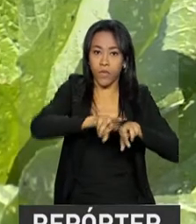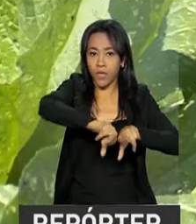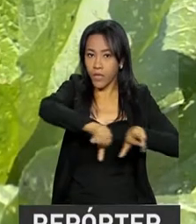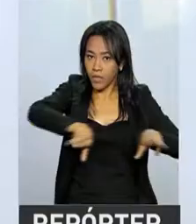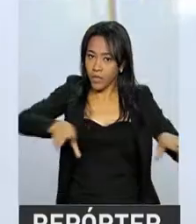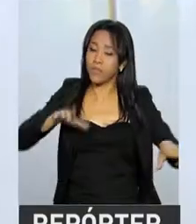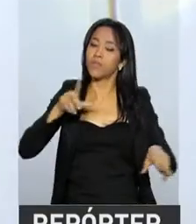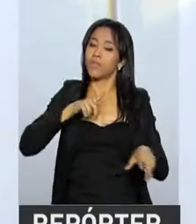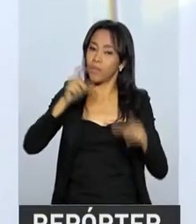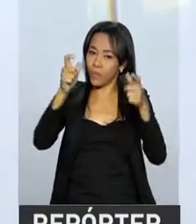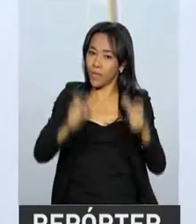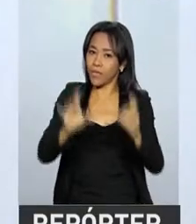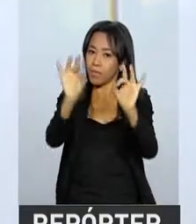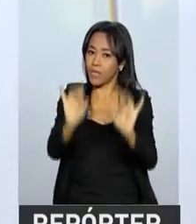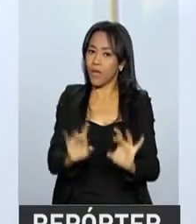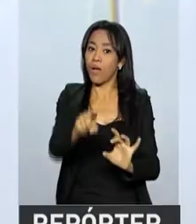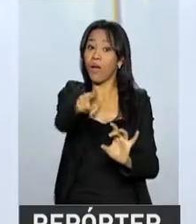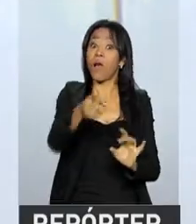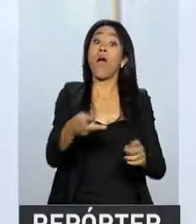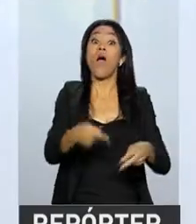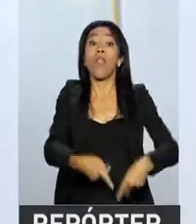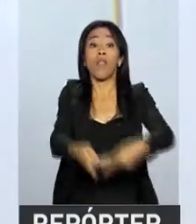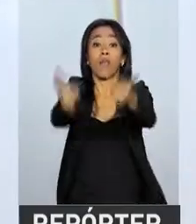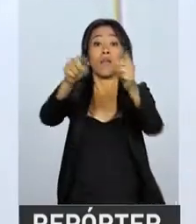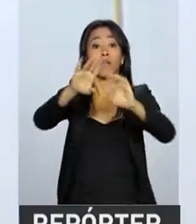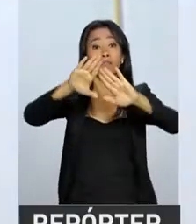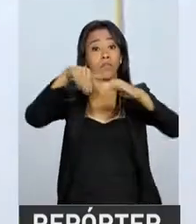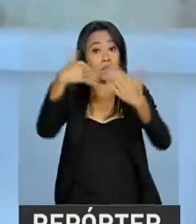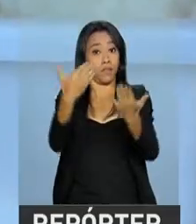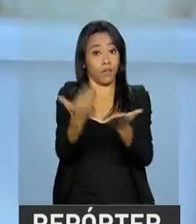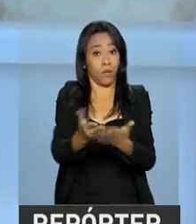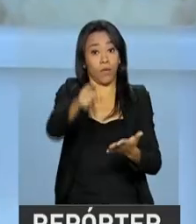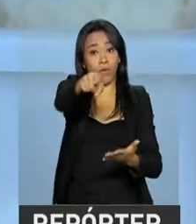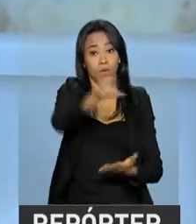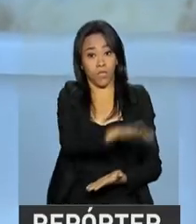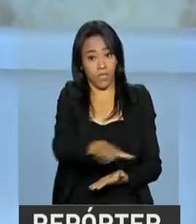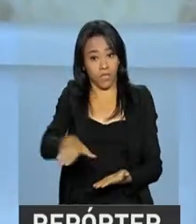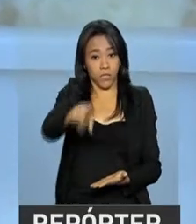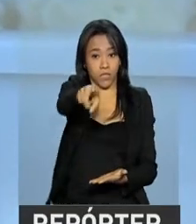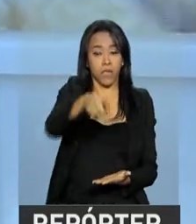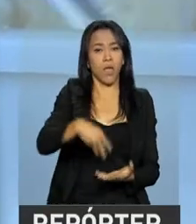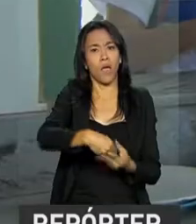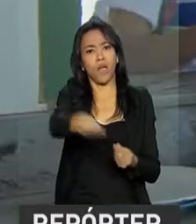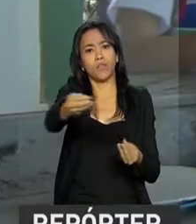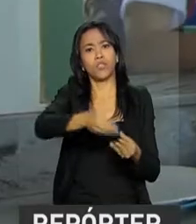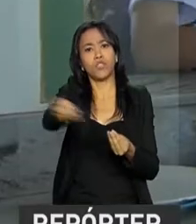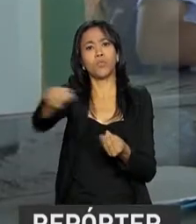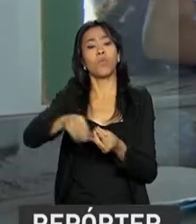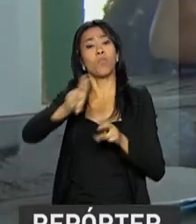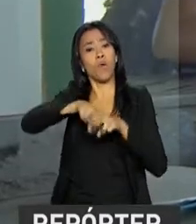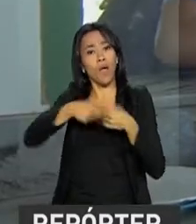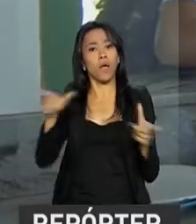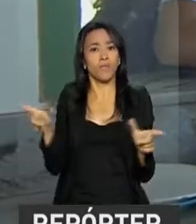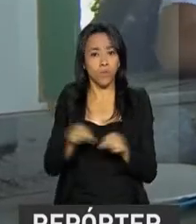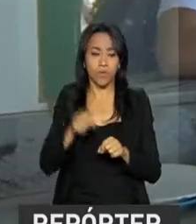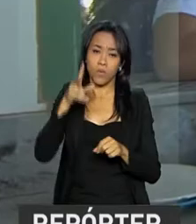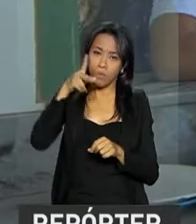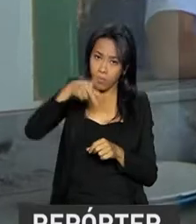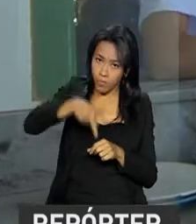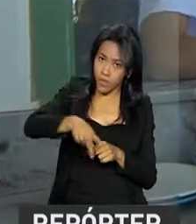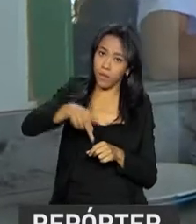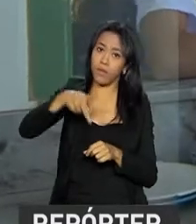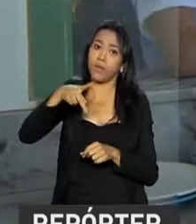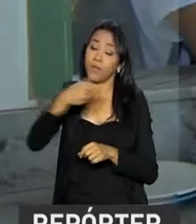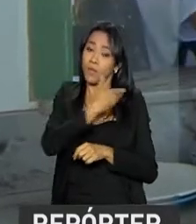especial os pratos das crianças da rede pública de ensino a distribuição é feita graças ao programa nacional de alimentação escolar